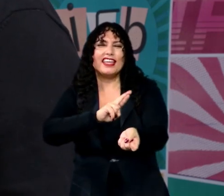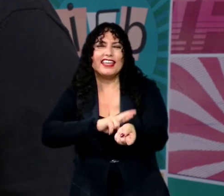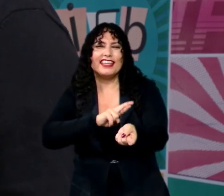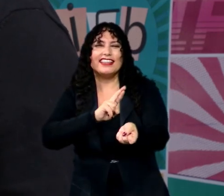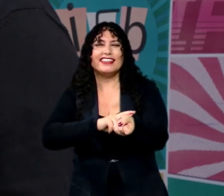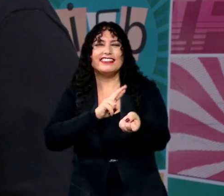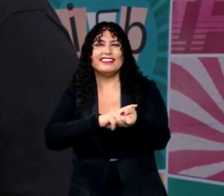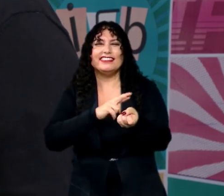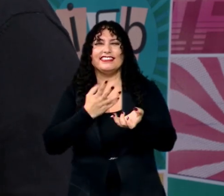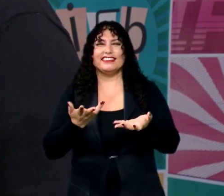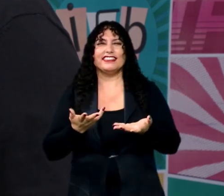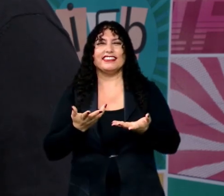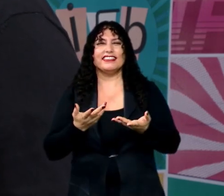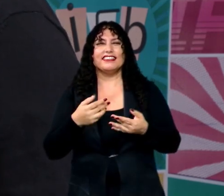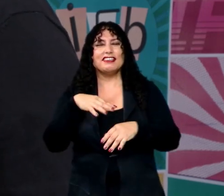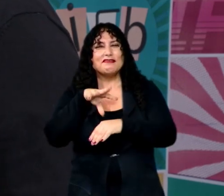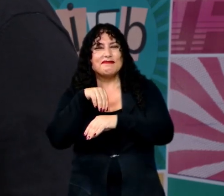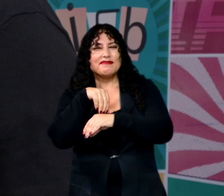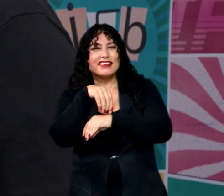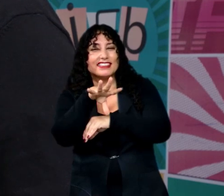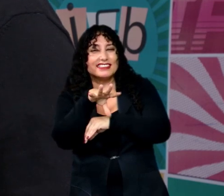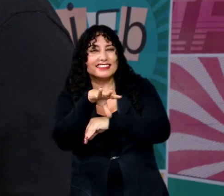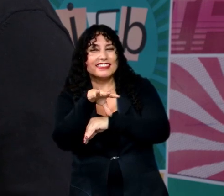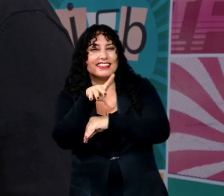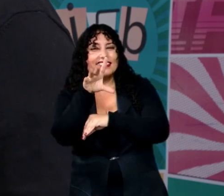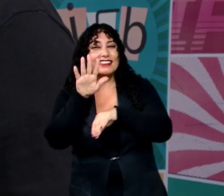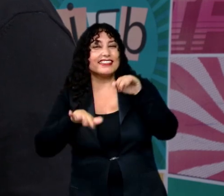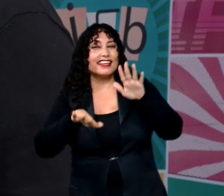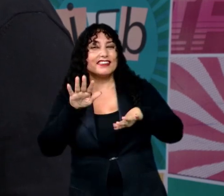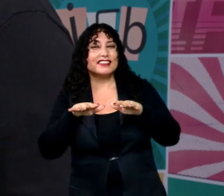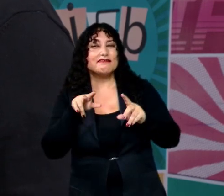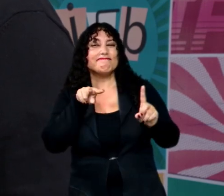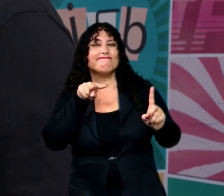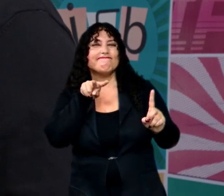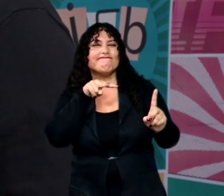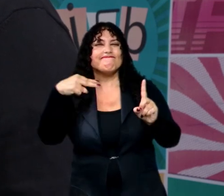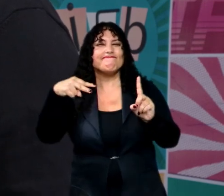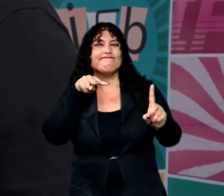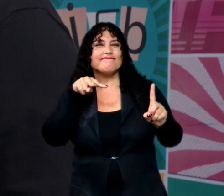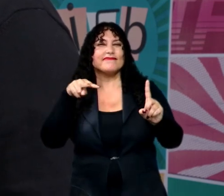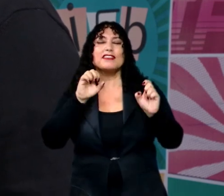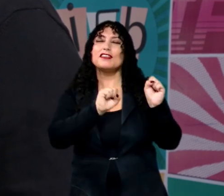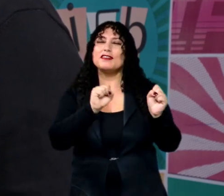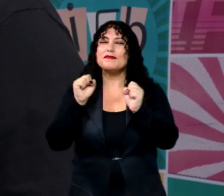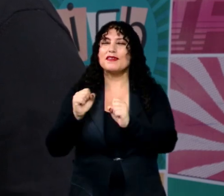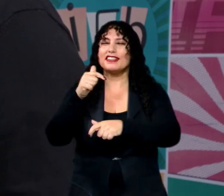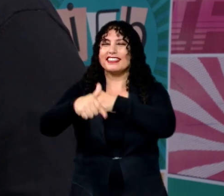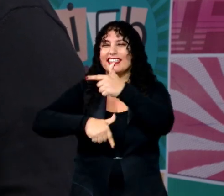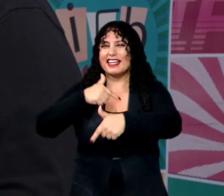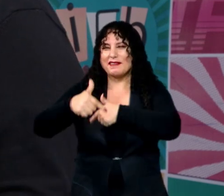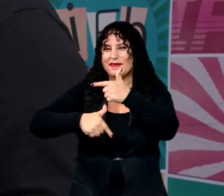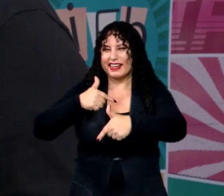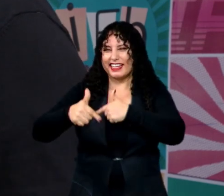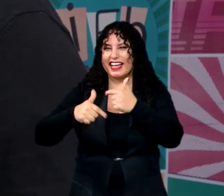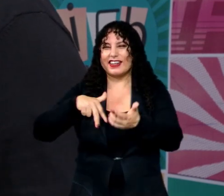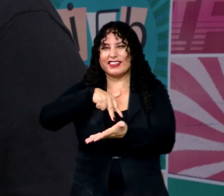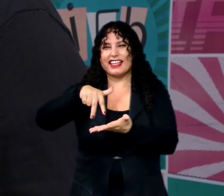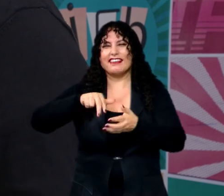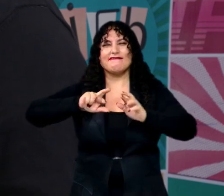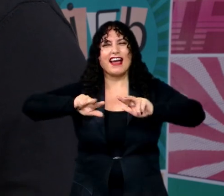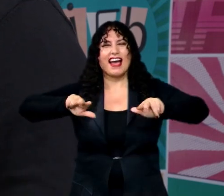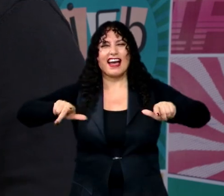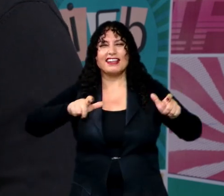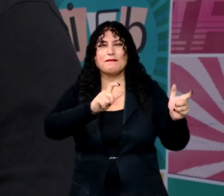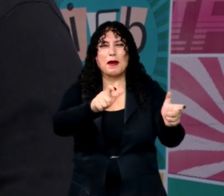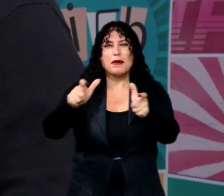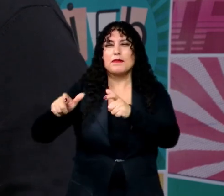Então, o que eu quero deixar, talvez, é a perspectiva de que a gente pode trabalhar com dança em várias dimensões. Não